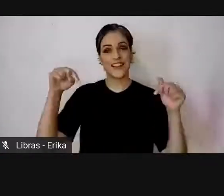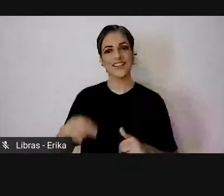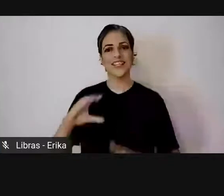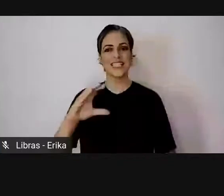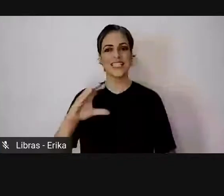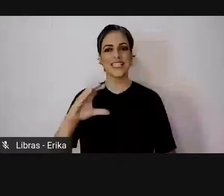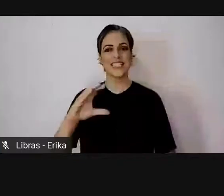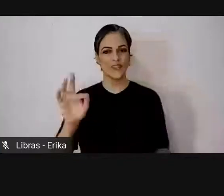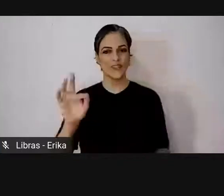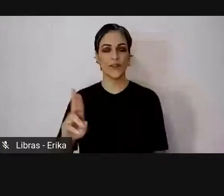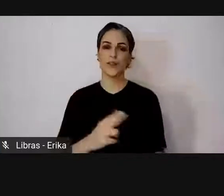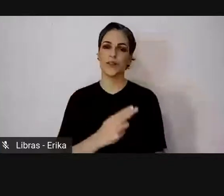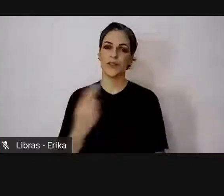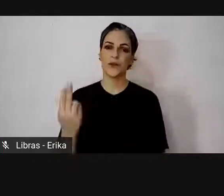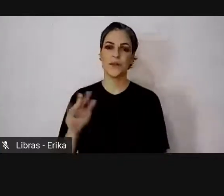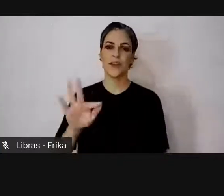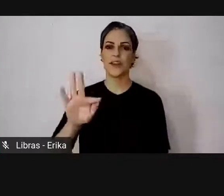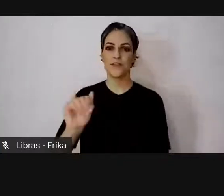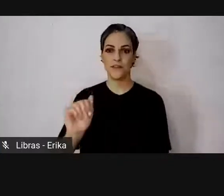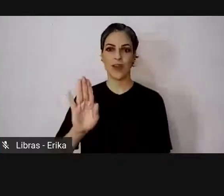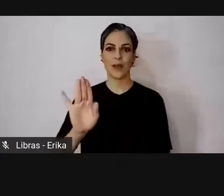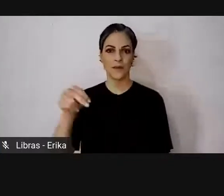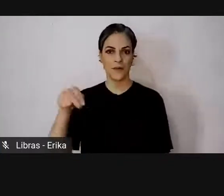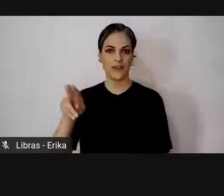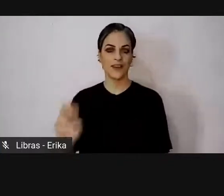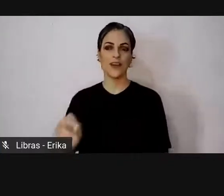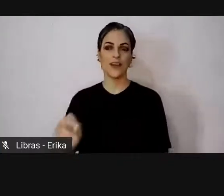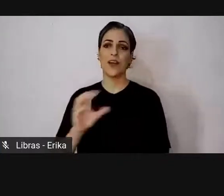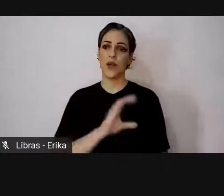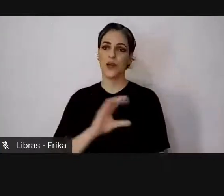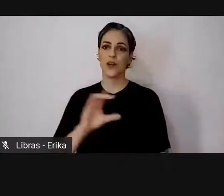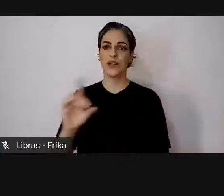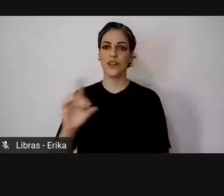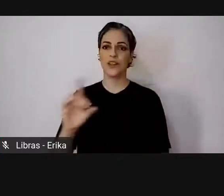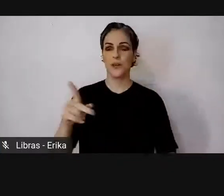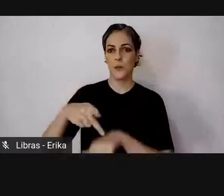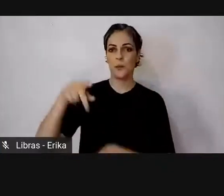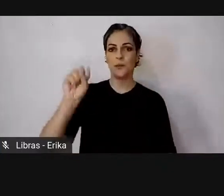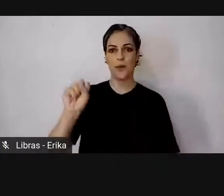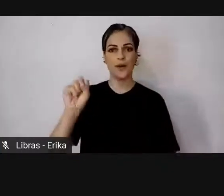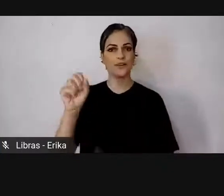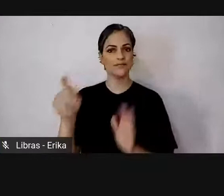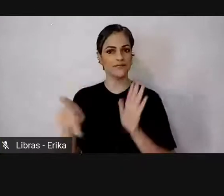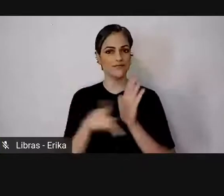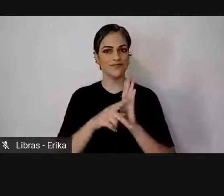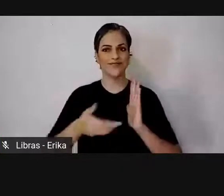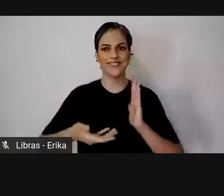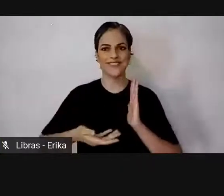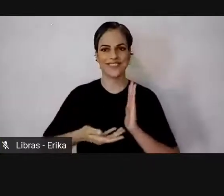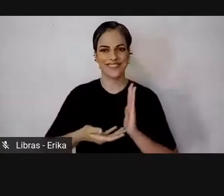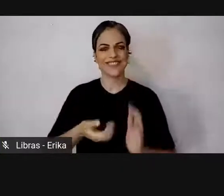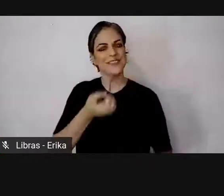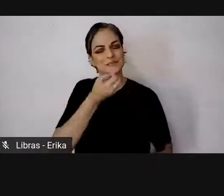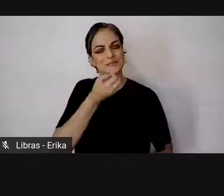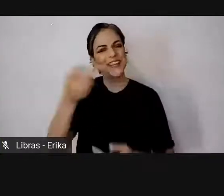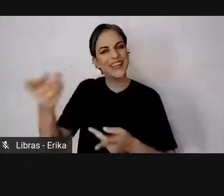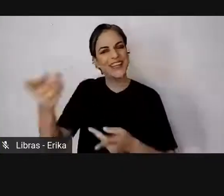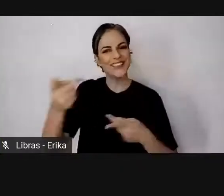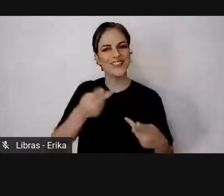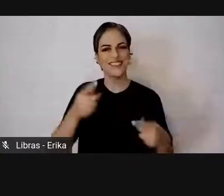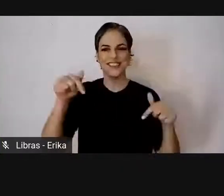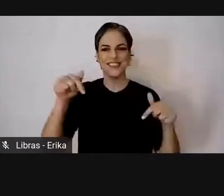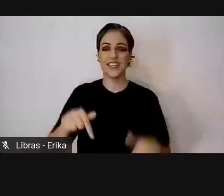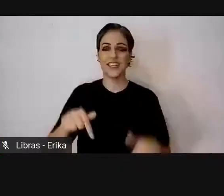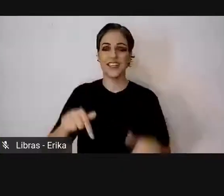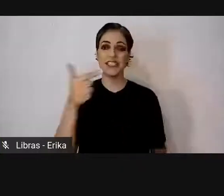programa de pós-graduação da Câmara dos Deputados. Sejam bem-vindos ao segundo dia do nosso Encontro Ampliar, que está